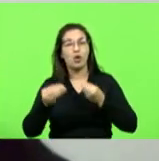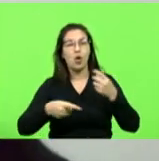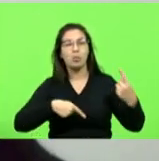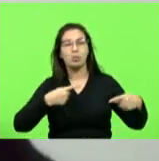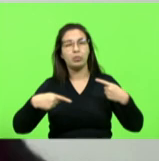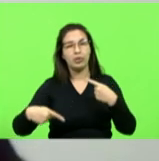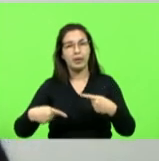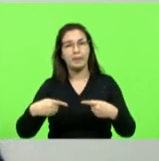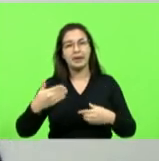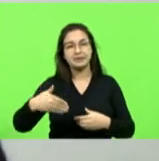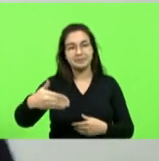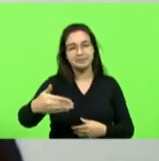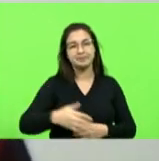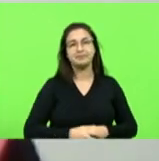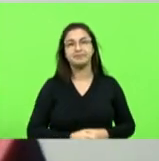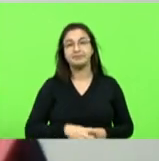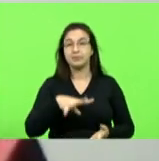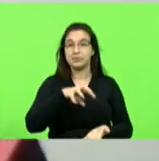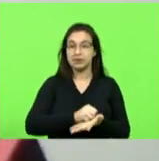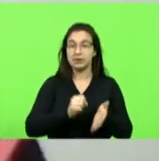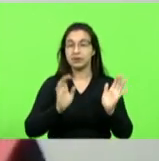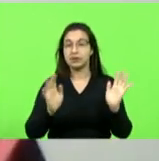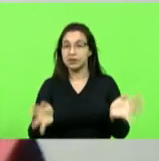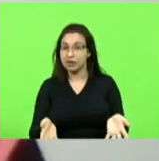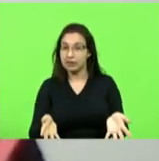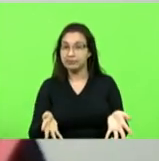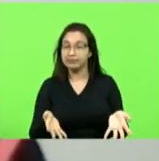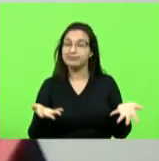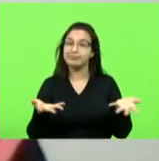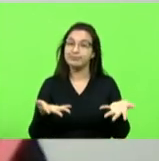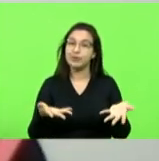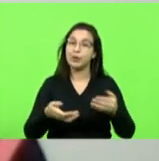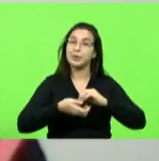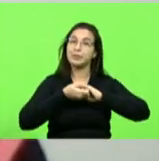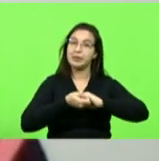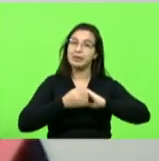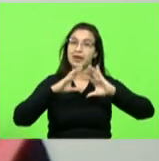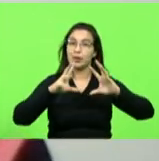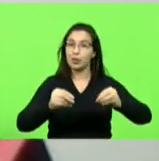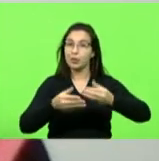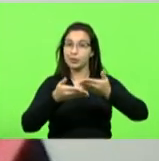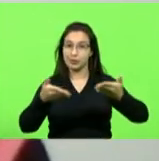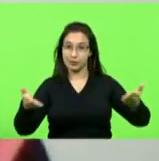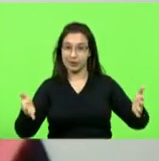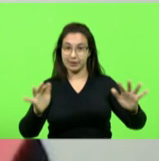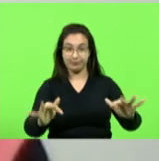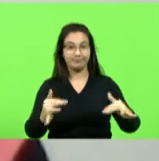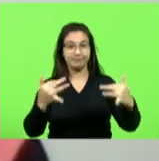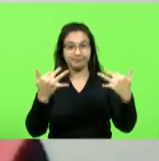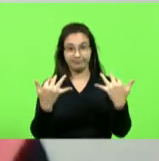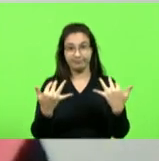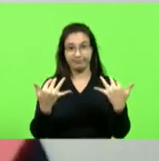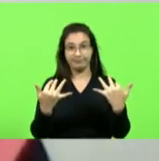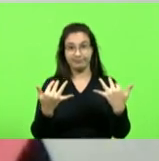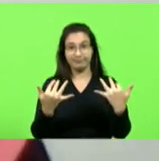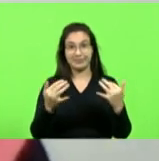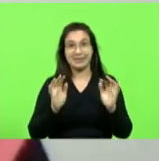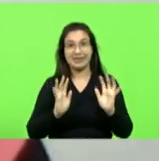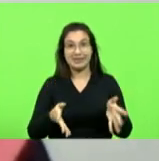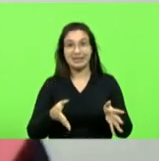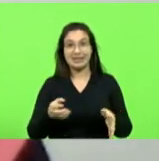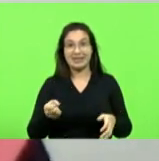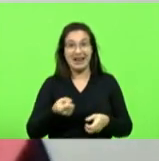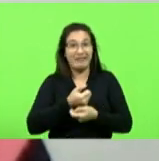feito devido registro, né? Também quero cumprimentar a todos que já estão aqui. Nossa, nós temos já